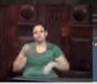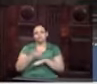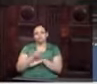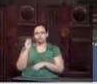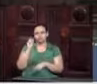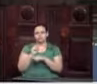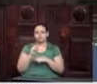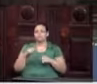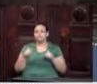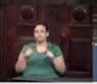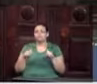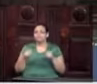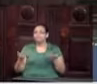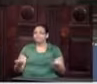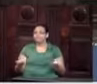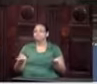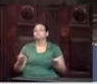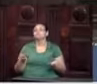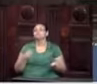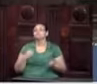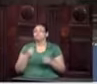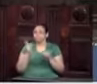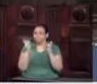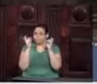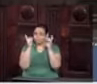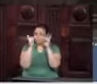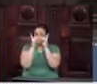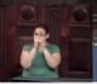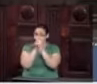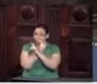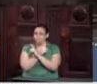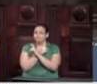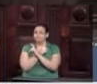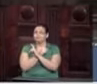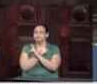Em face de tal dificuldade,